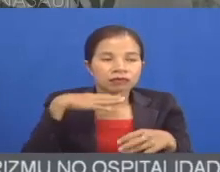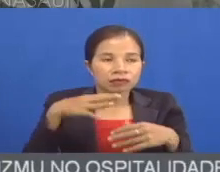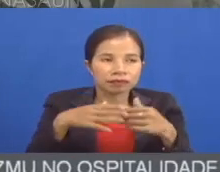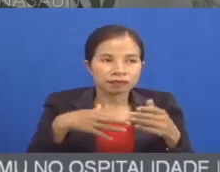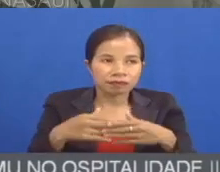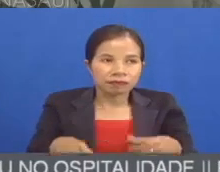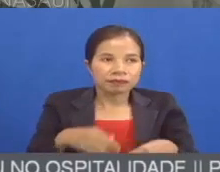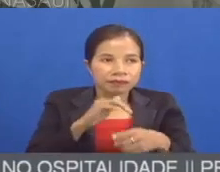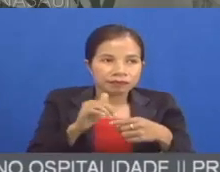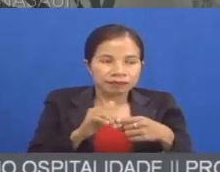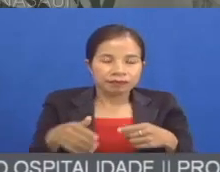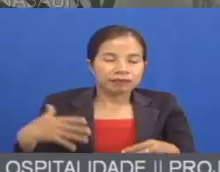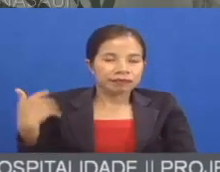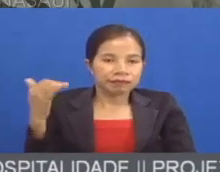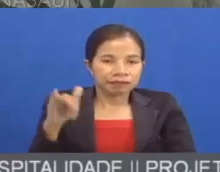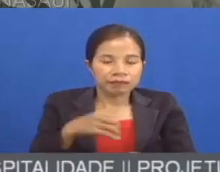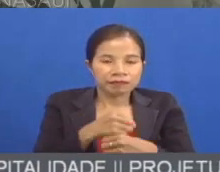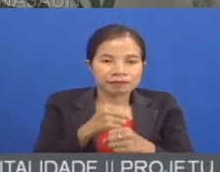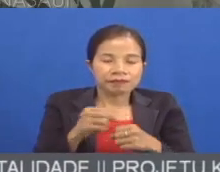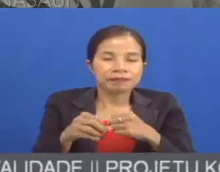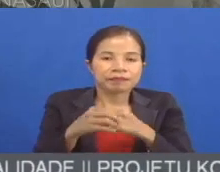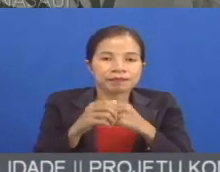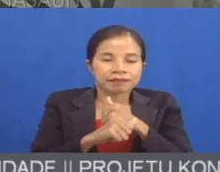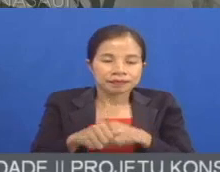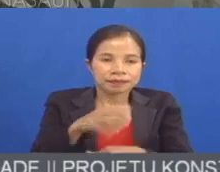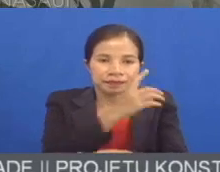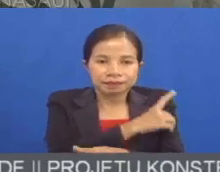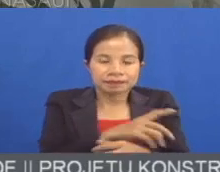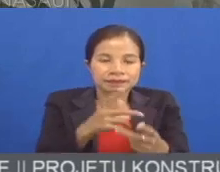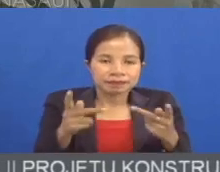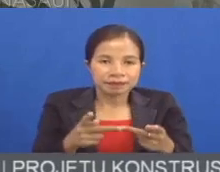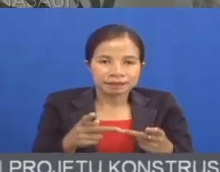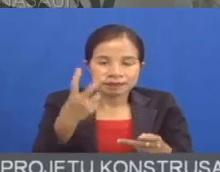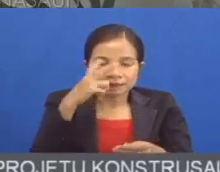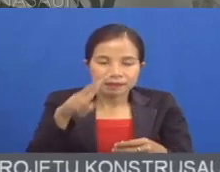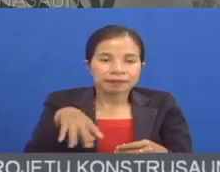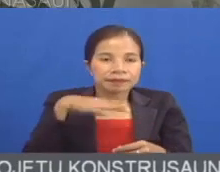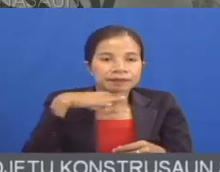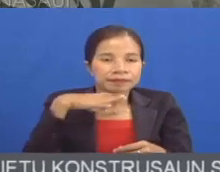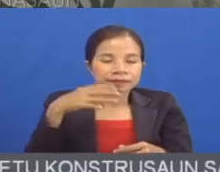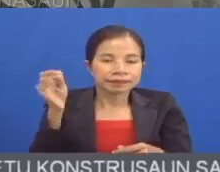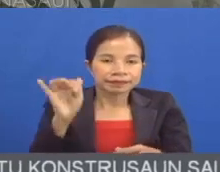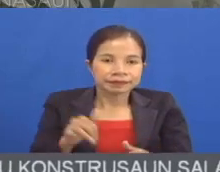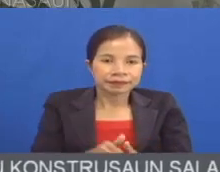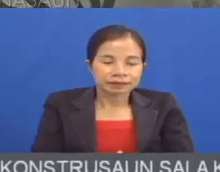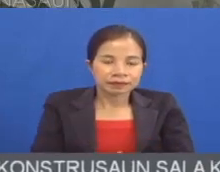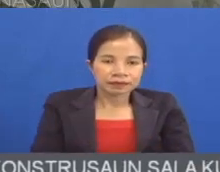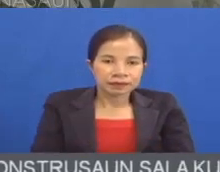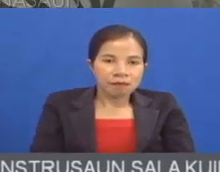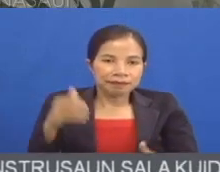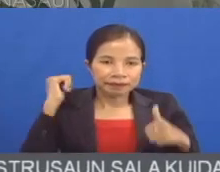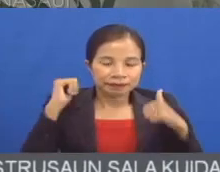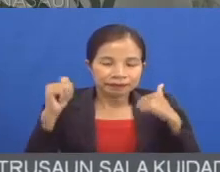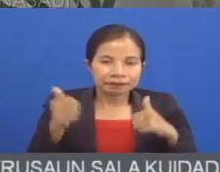sira, onde sira atuhalo ação de defesa ambiental, o tratamento para a lixo, né, mas recicla. Atividade nebe